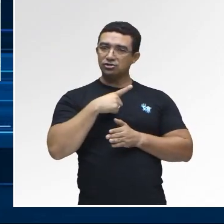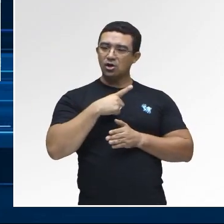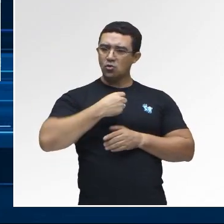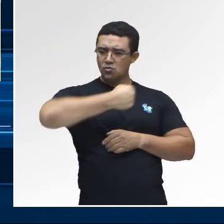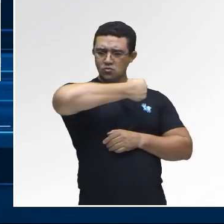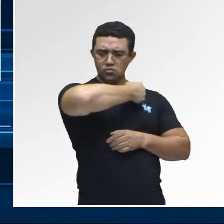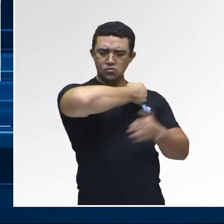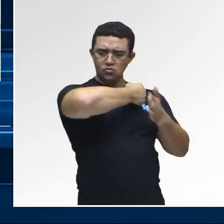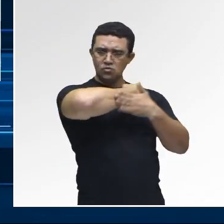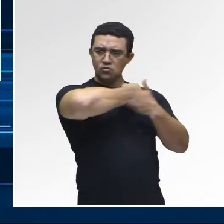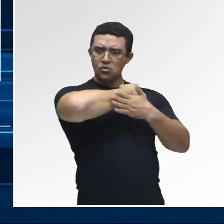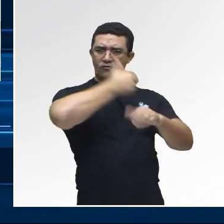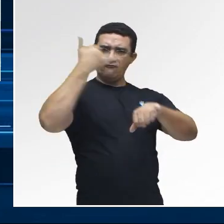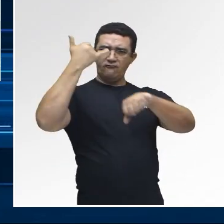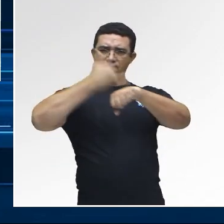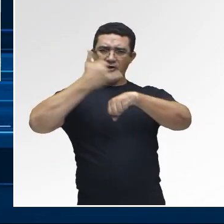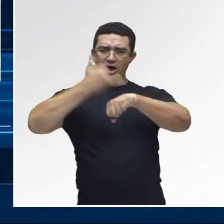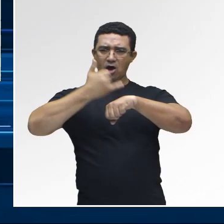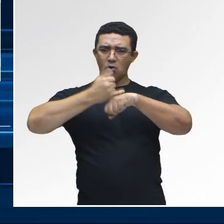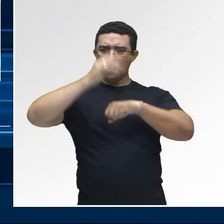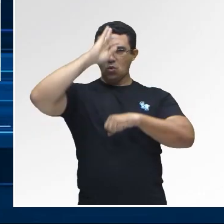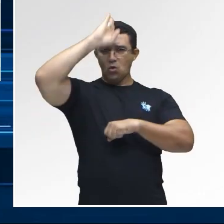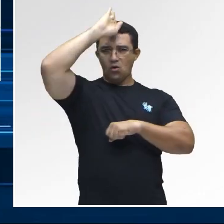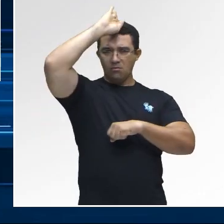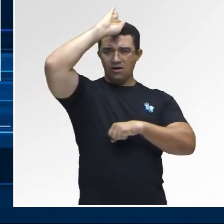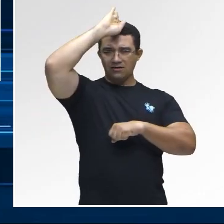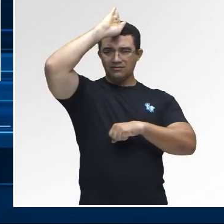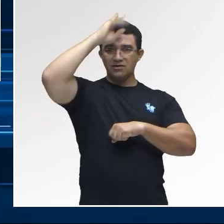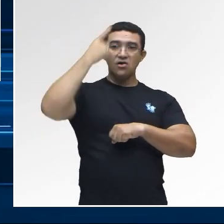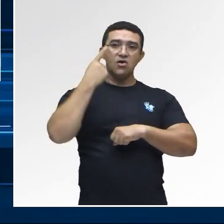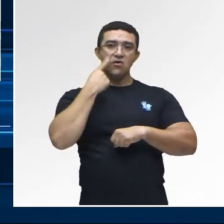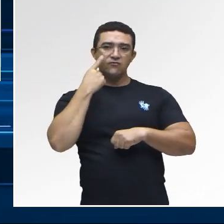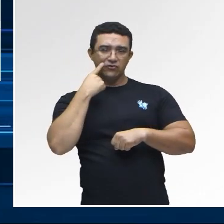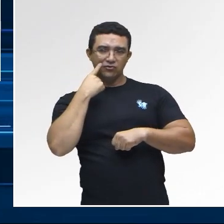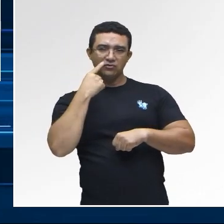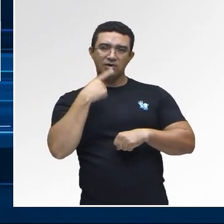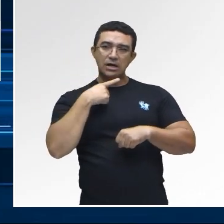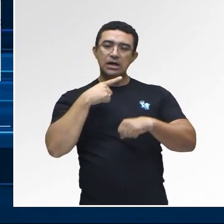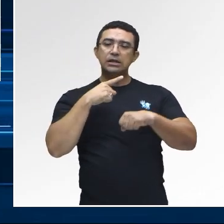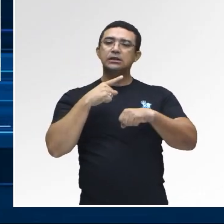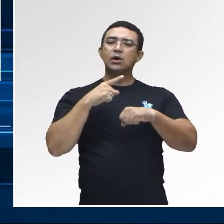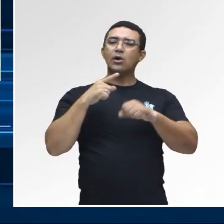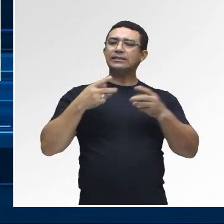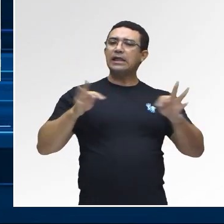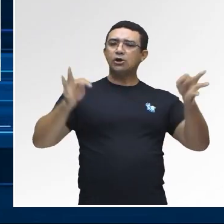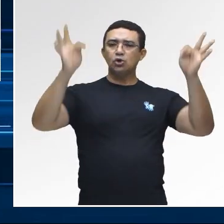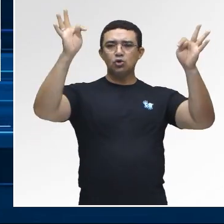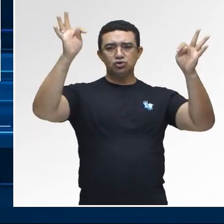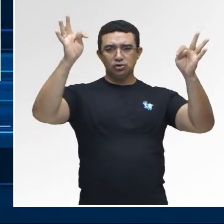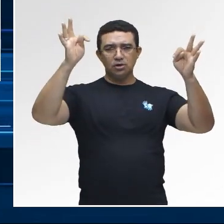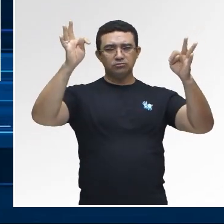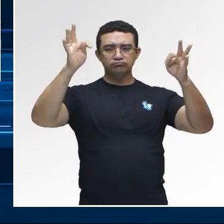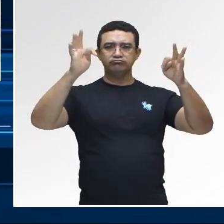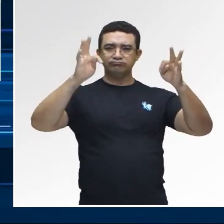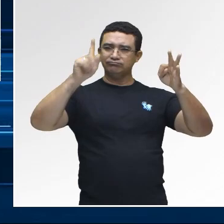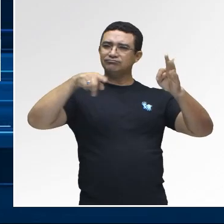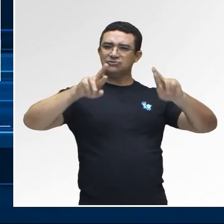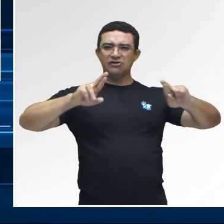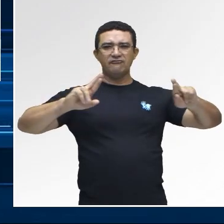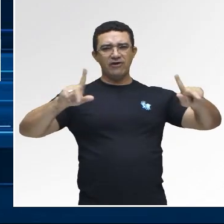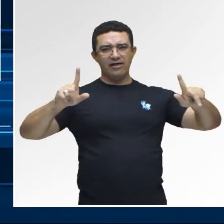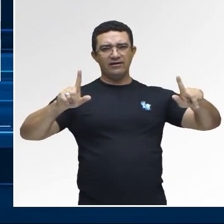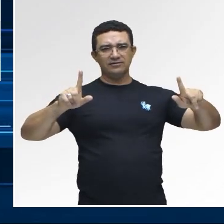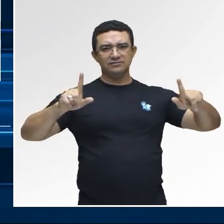seus instrumentos de guerra. Então isso prova que havia uma distância tecnológica muito grande entre os povos germânicos